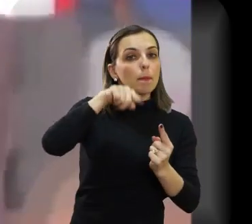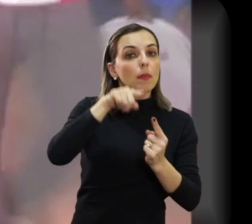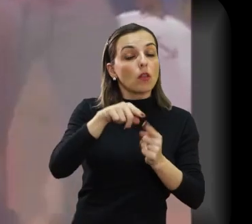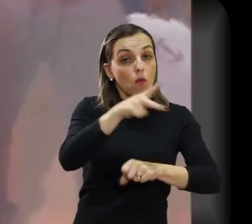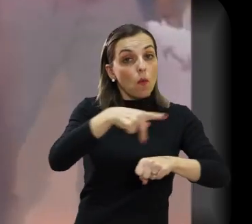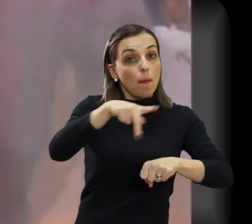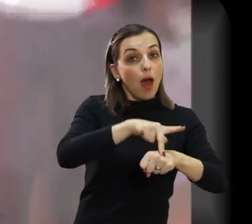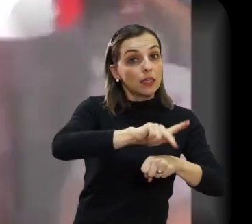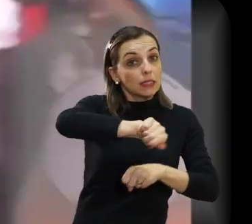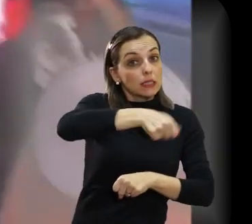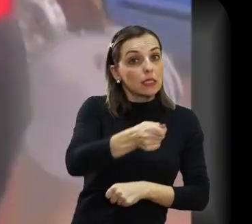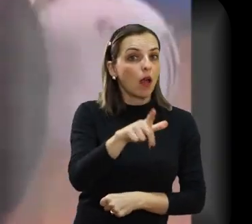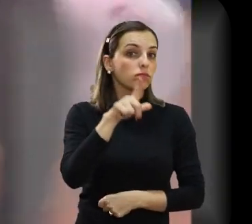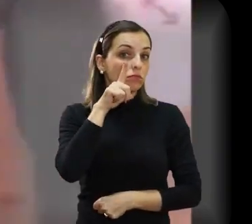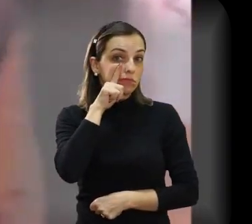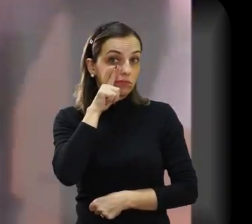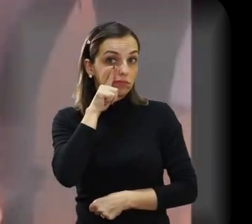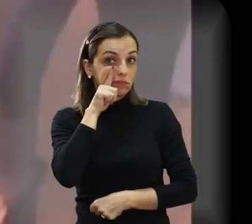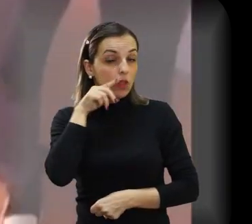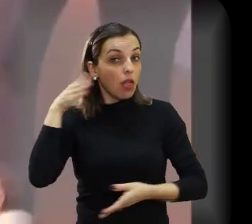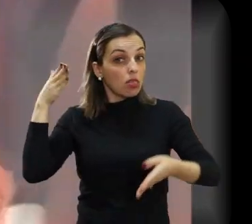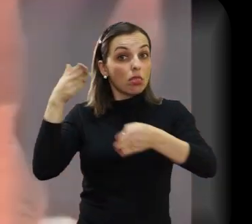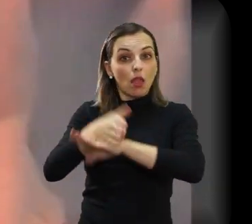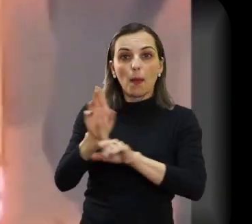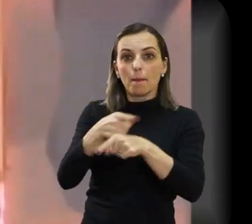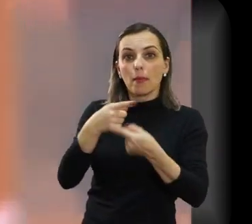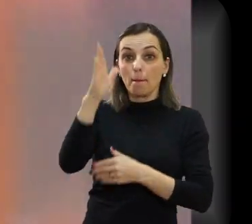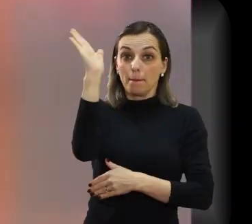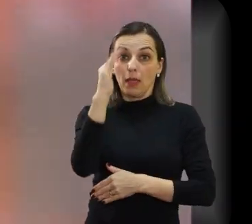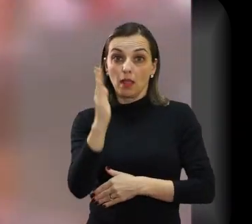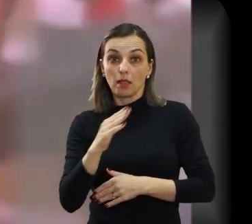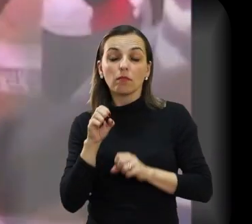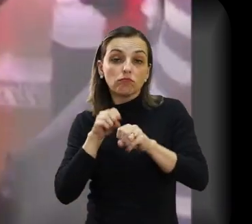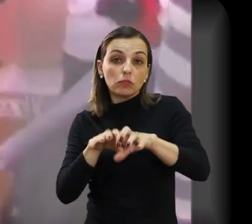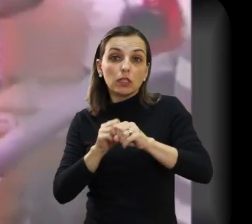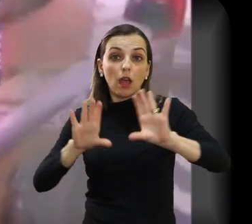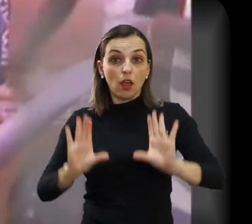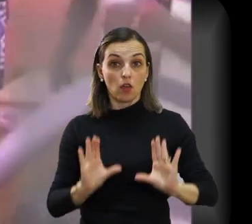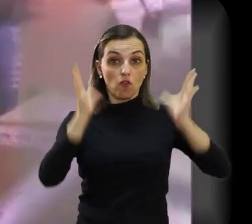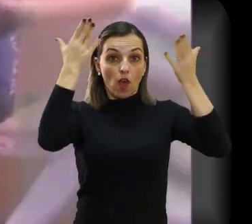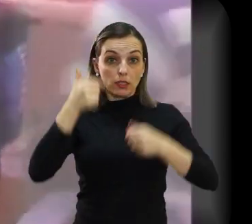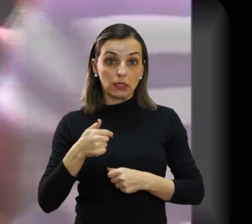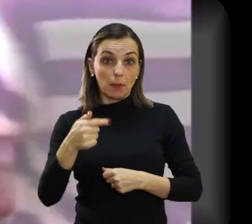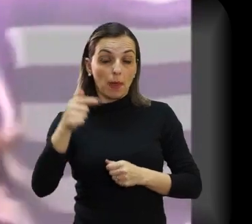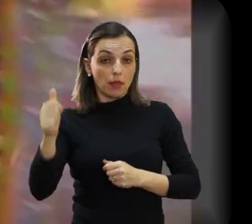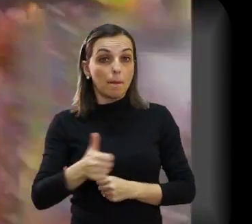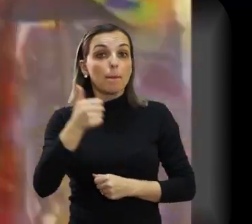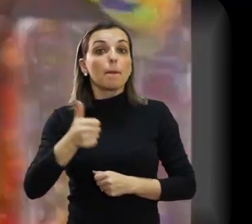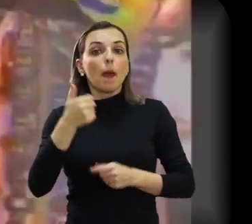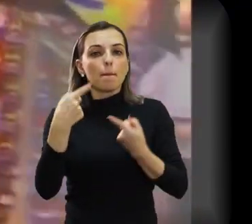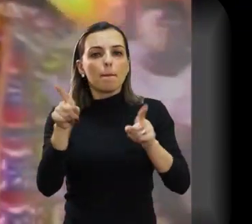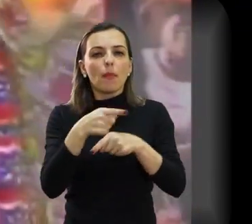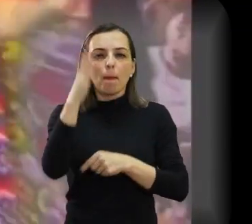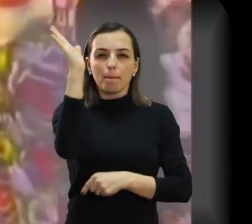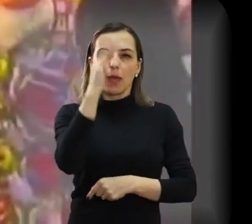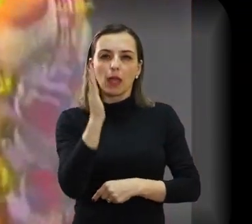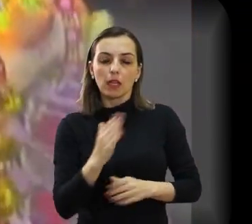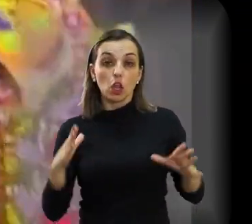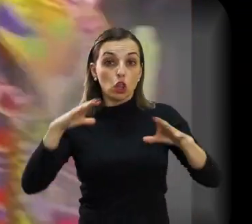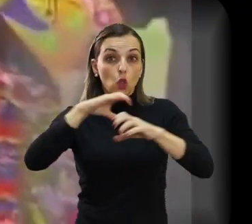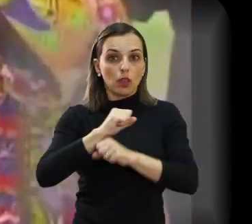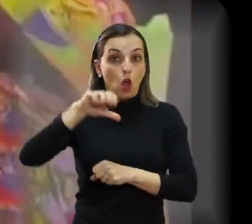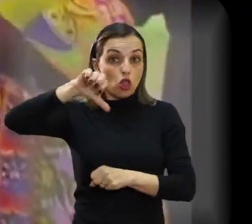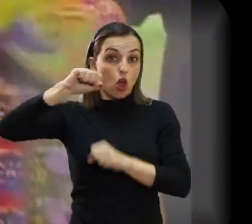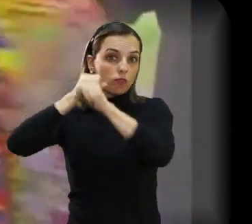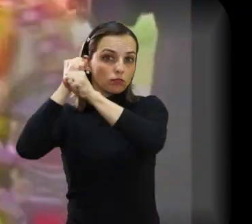brasileira na Guiné-Bissau. Agora, no mês de junho de 2019, nós completamos 10 anos desse projeto e